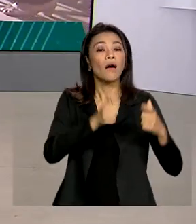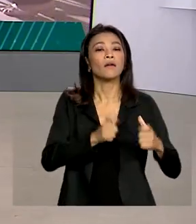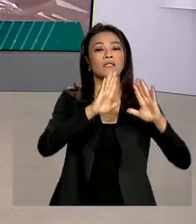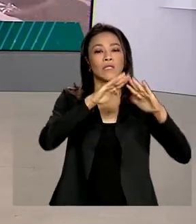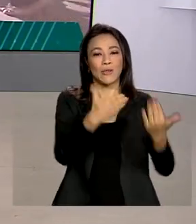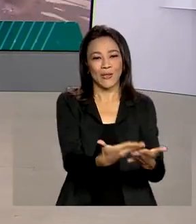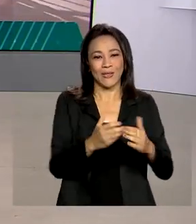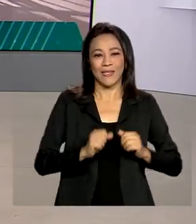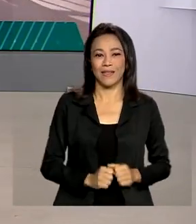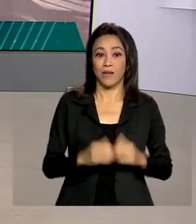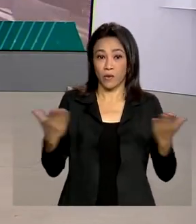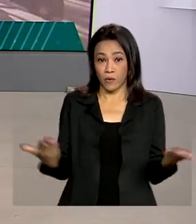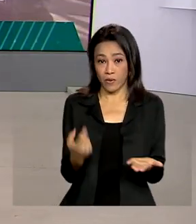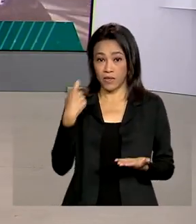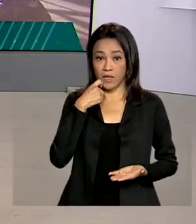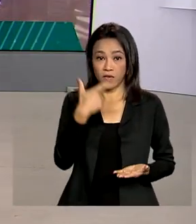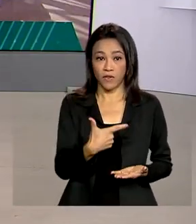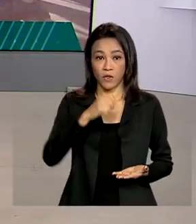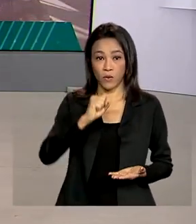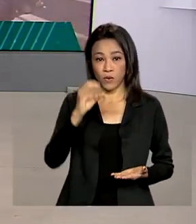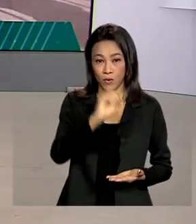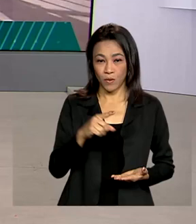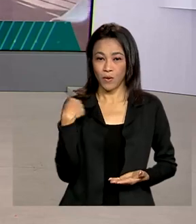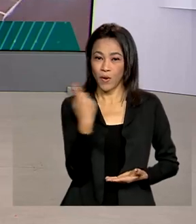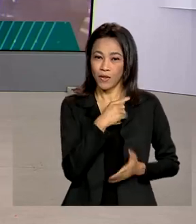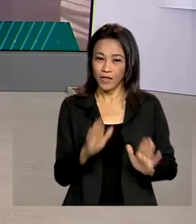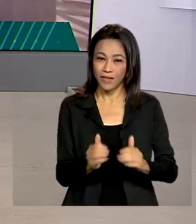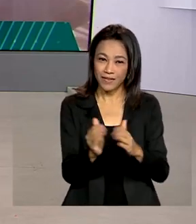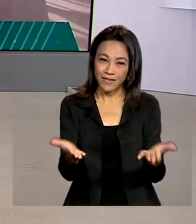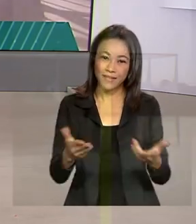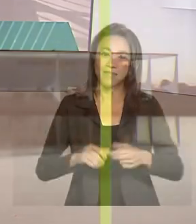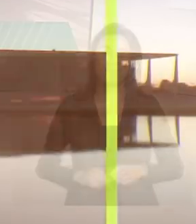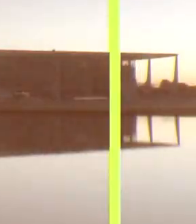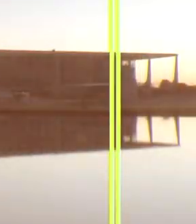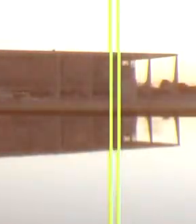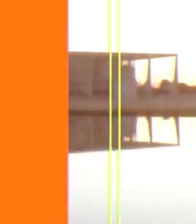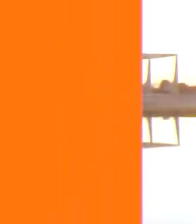sexta-feira 28 de outubro o Brasil em dia já está no ar